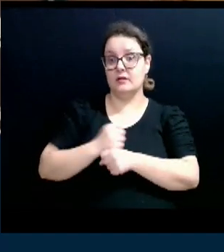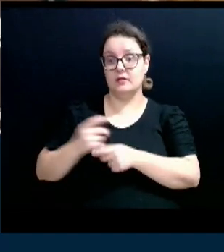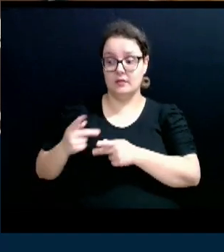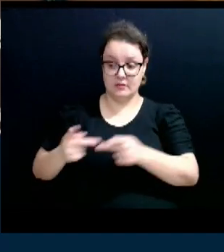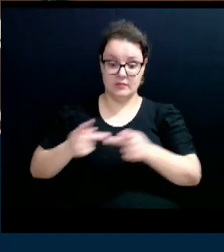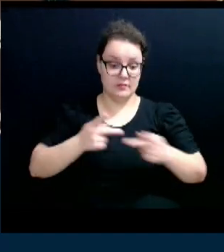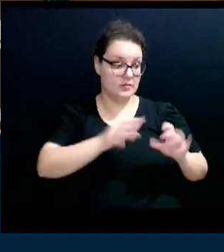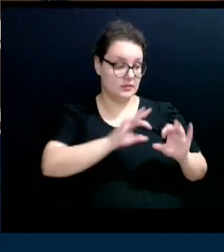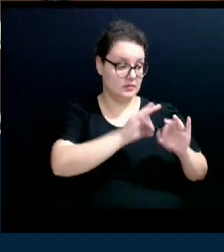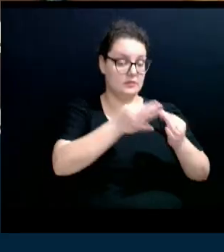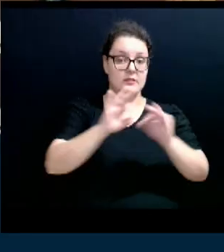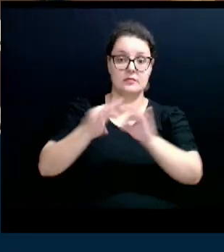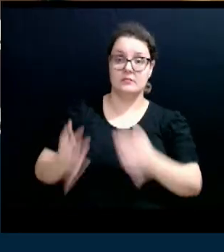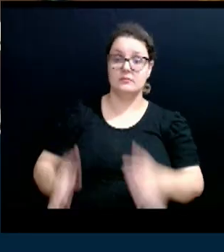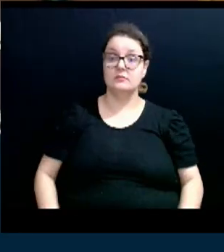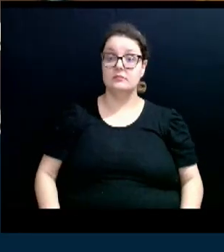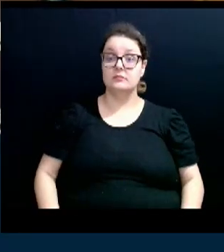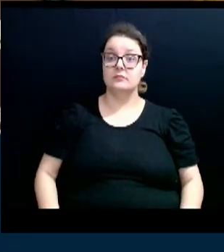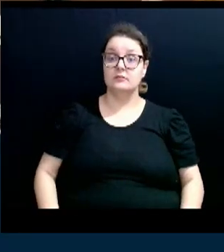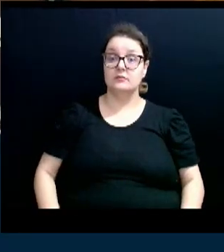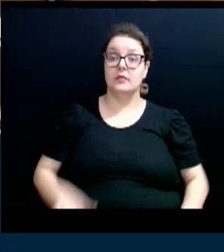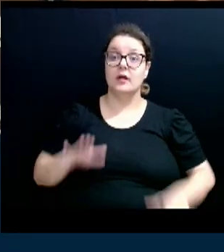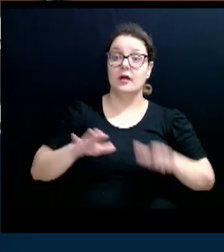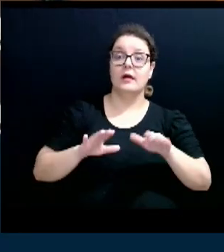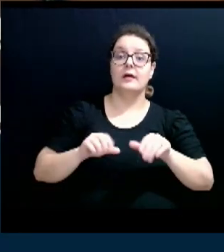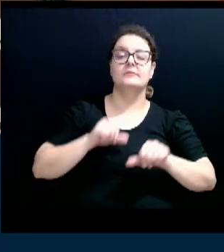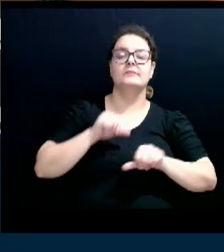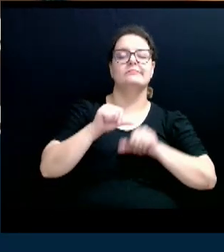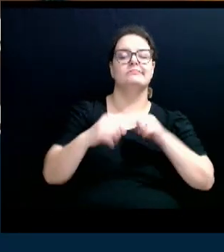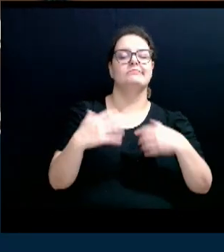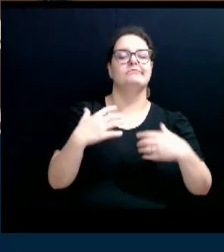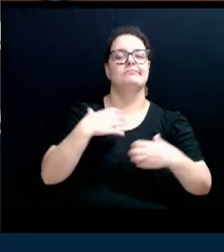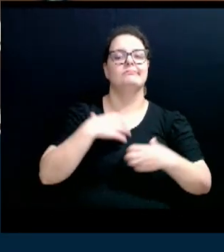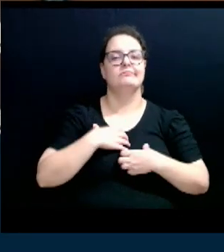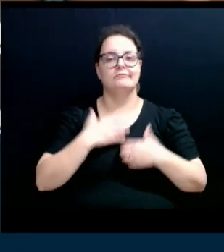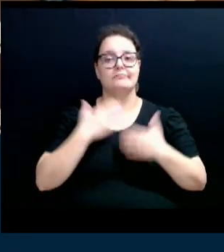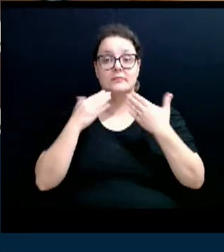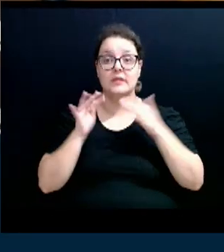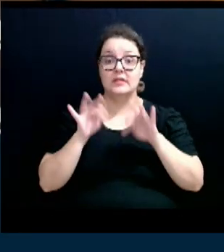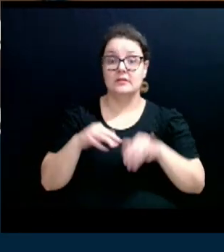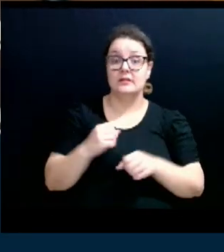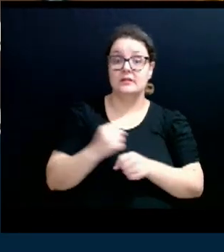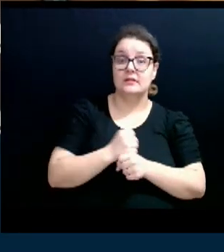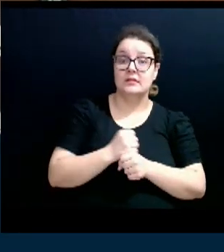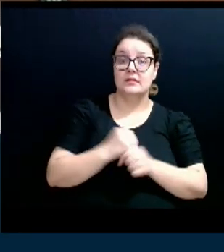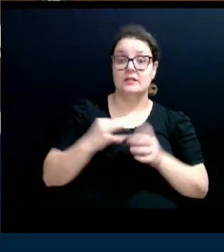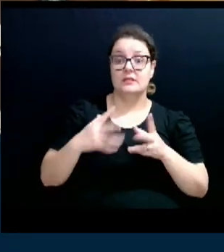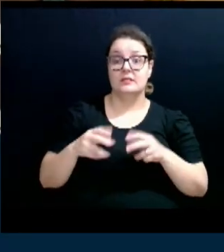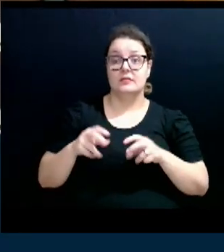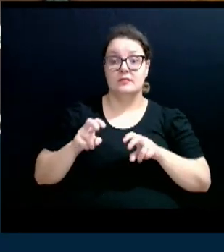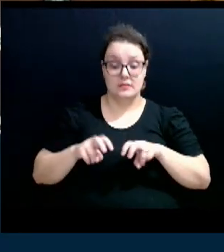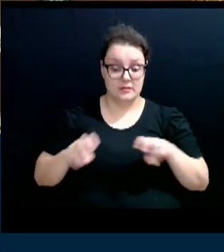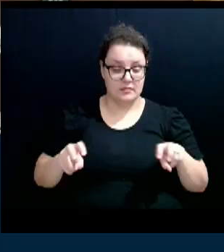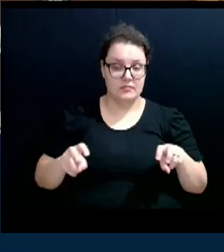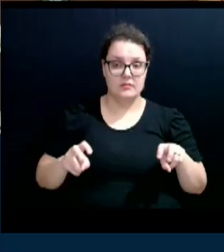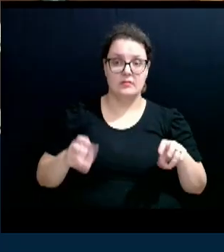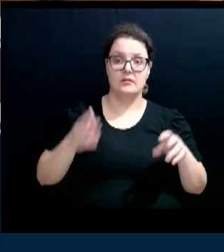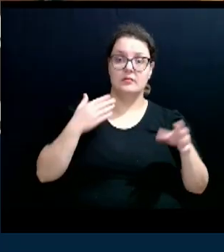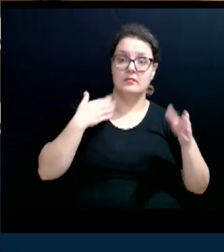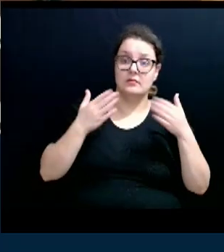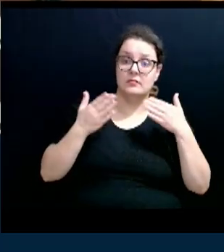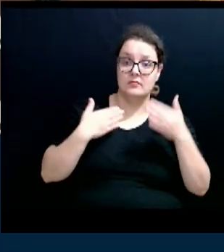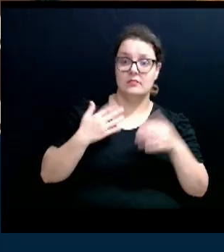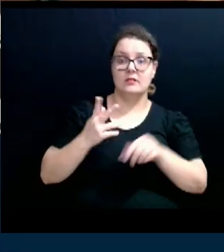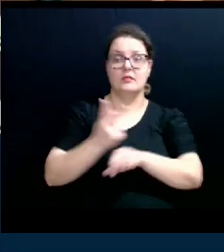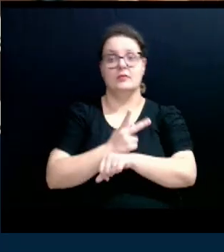Que tal a gente mudar o tom da conversa nesse final de ano, né? Tá todo mundo sentado ali, vamos começar a bater papo, vamos buscar